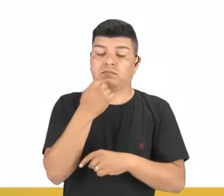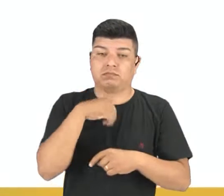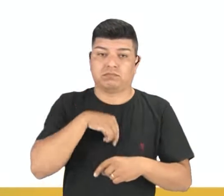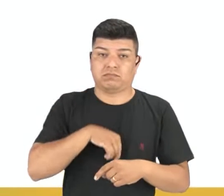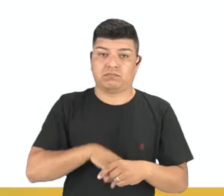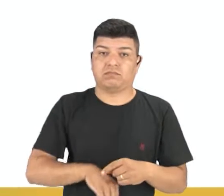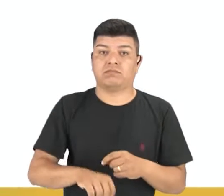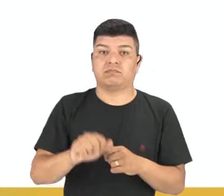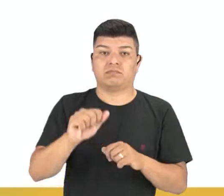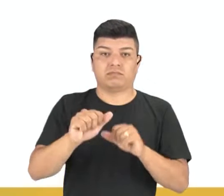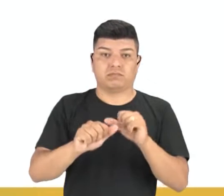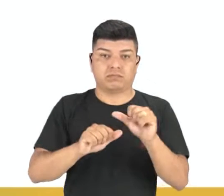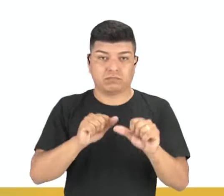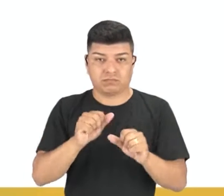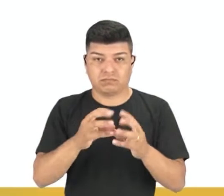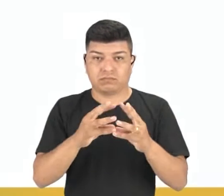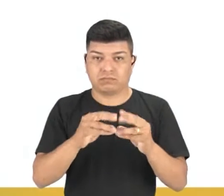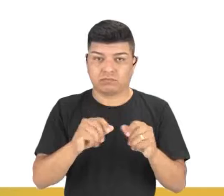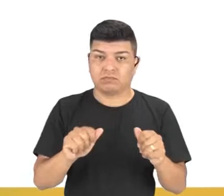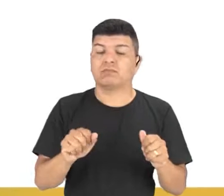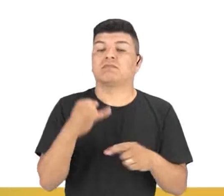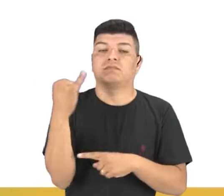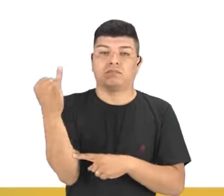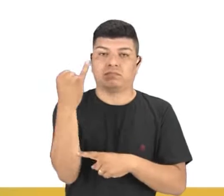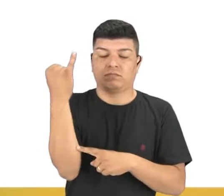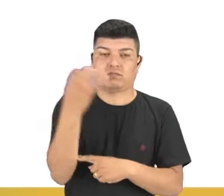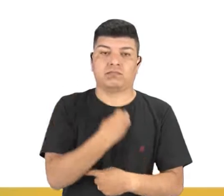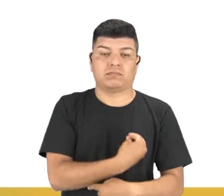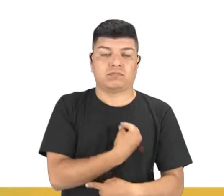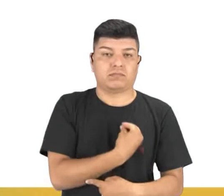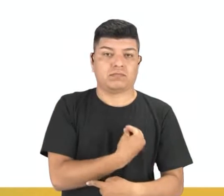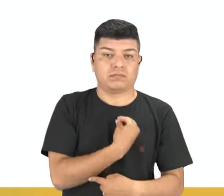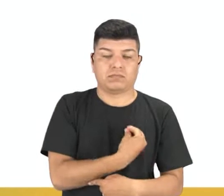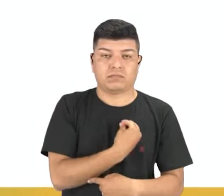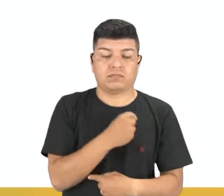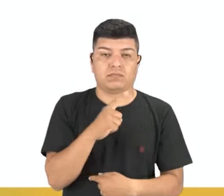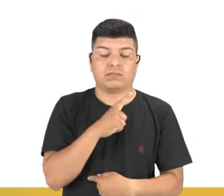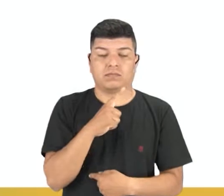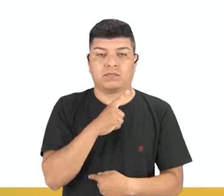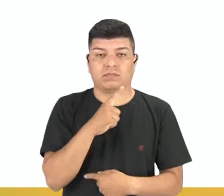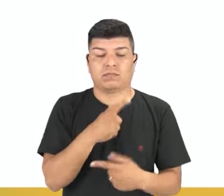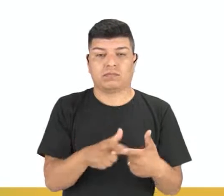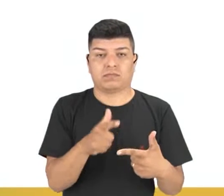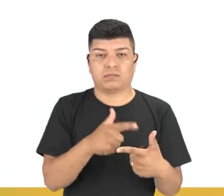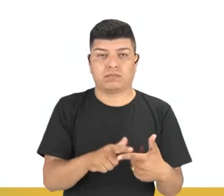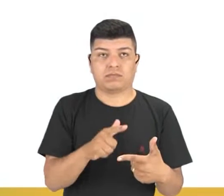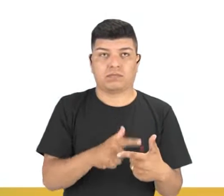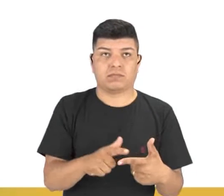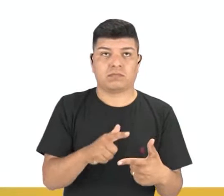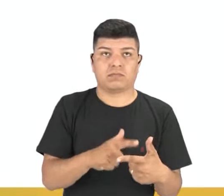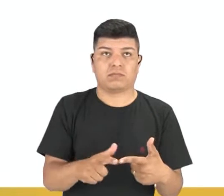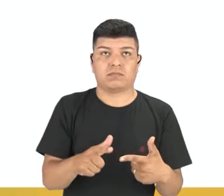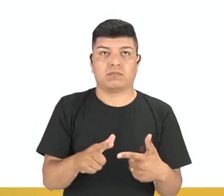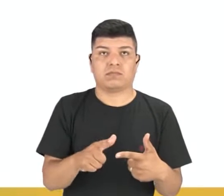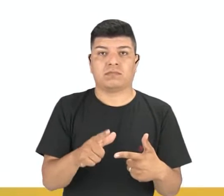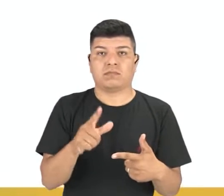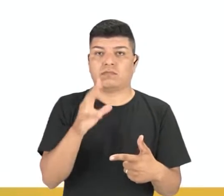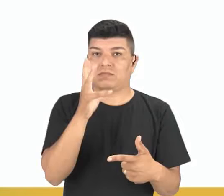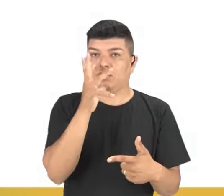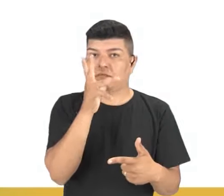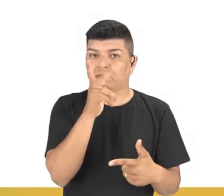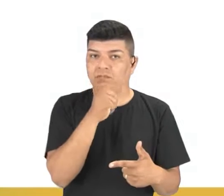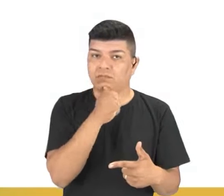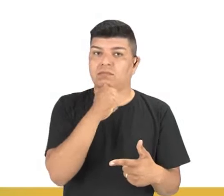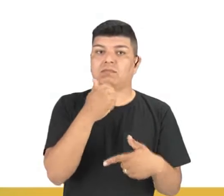os aminoácidos importantes, né, para a sobrevivência. Então, ela vai ter problemas de retardo mental,